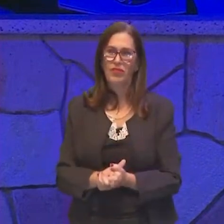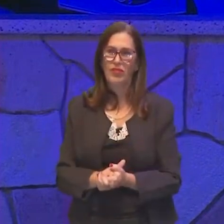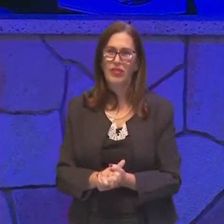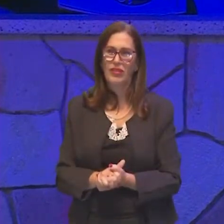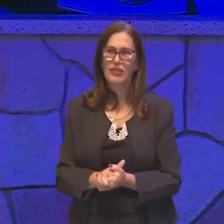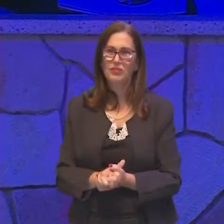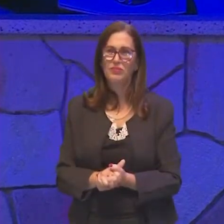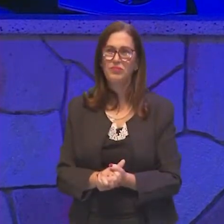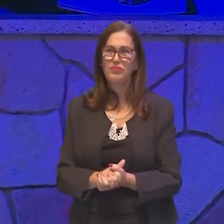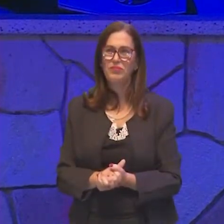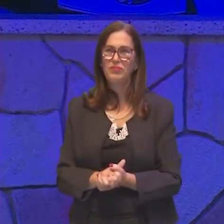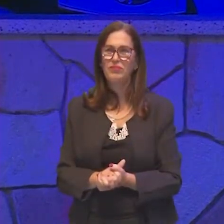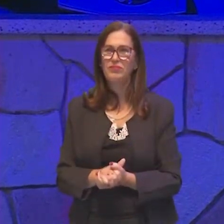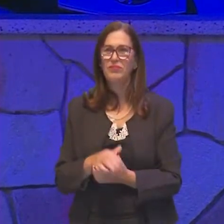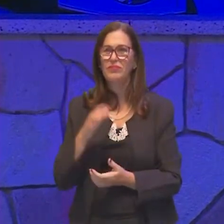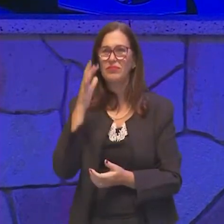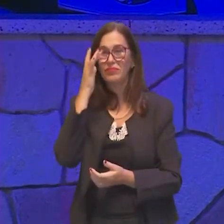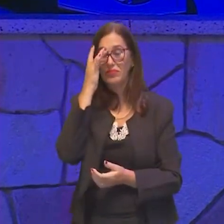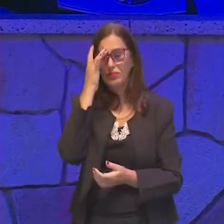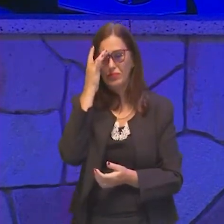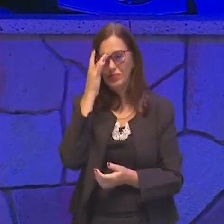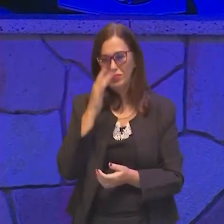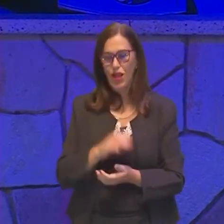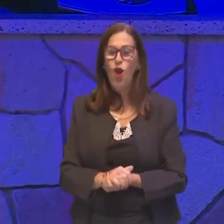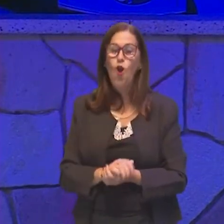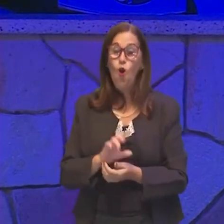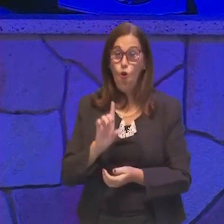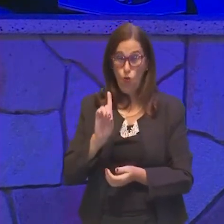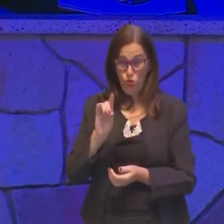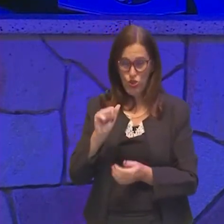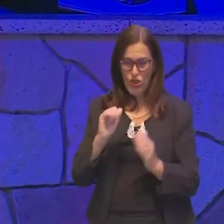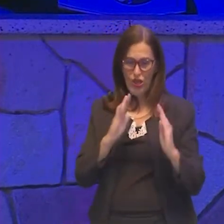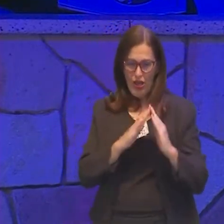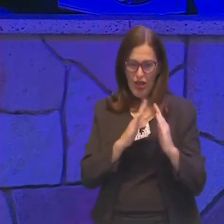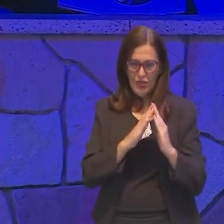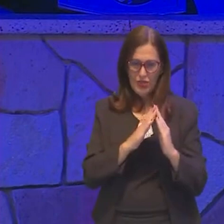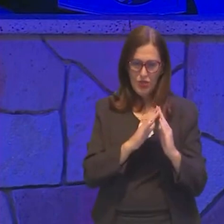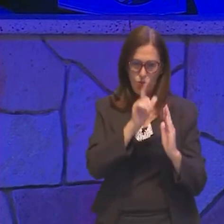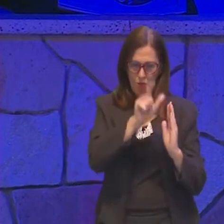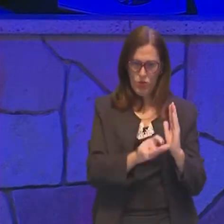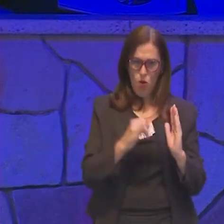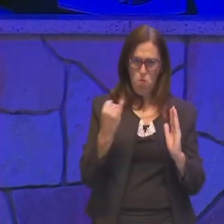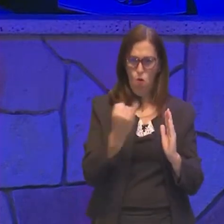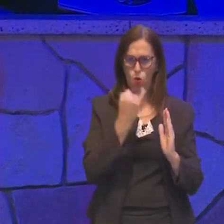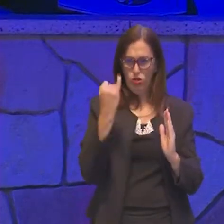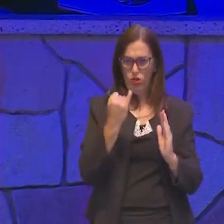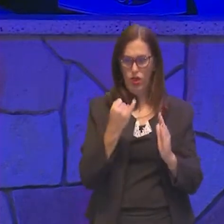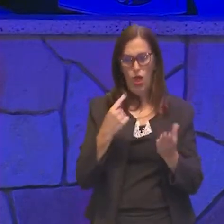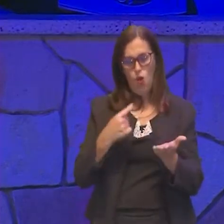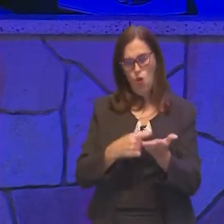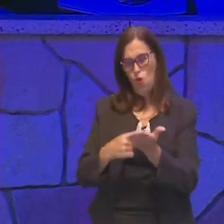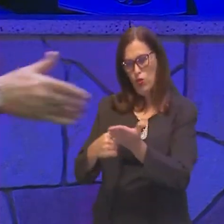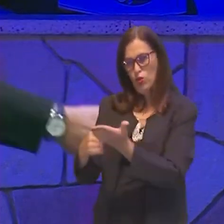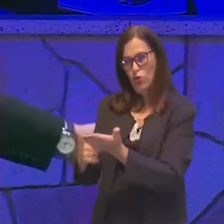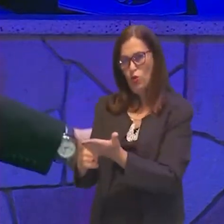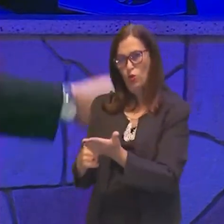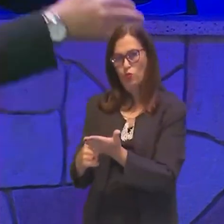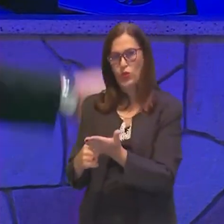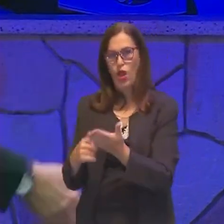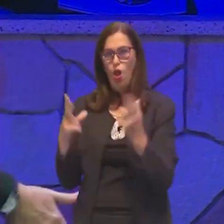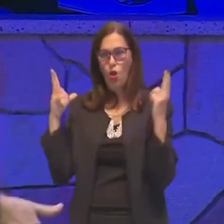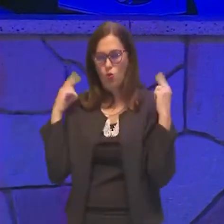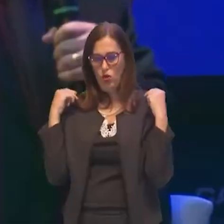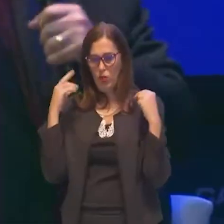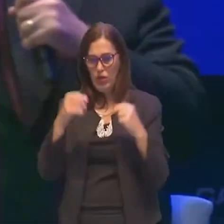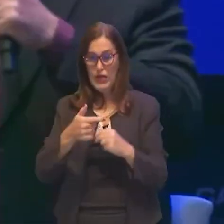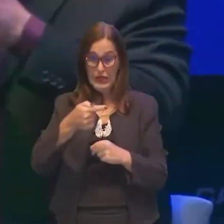algum. Certa vez eu estava na casa de uma pessoa muito importante, e ele combinou com o motorista dizendo o seguinte: vem amanhã, me